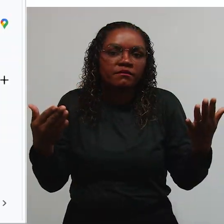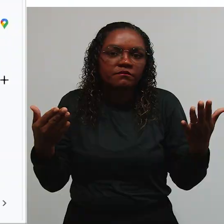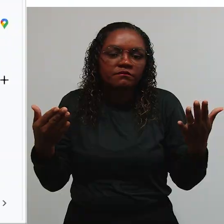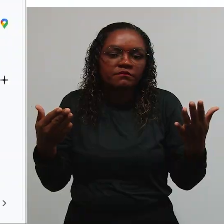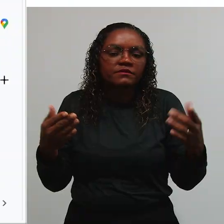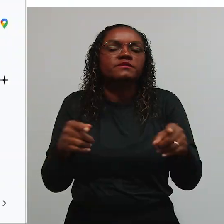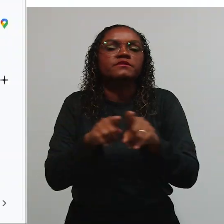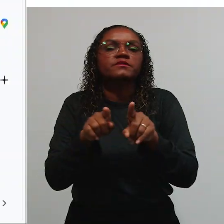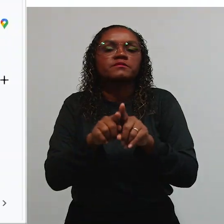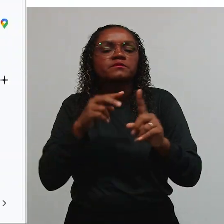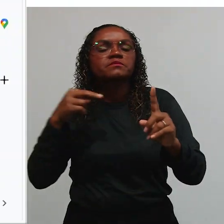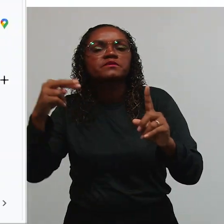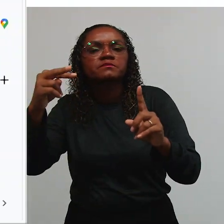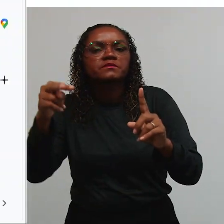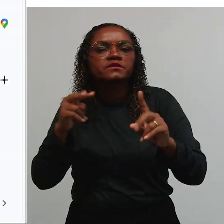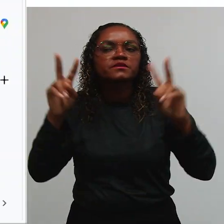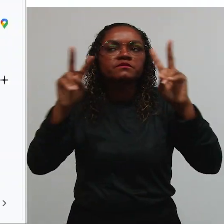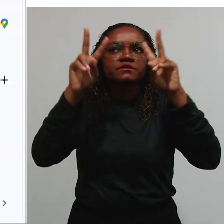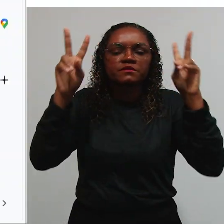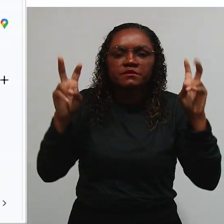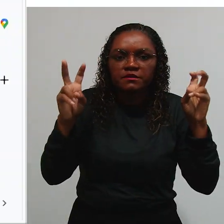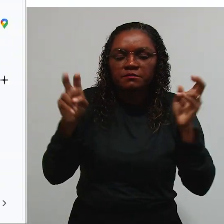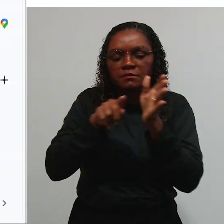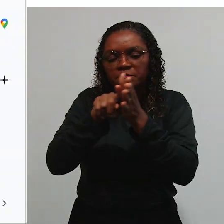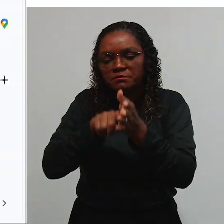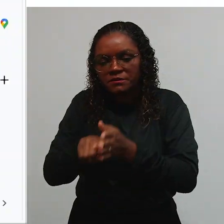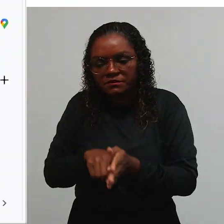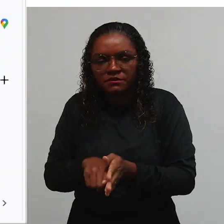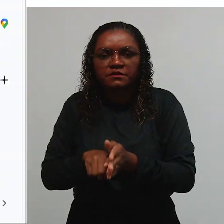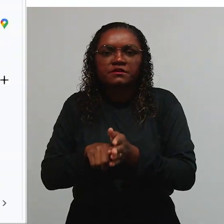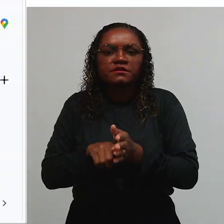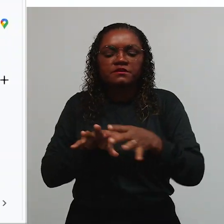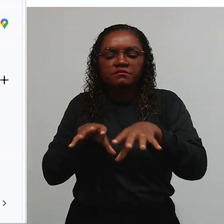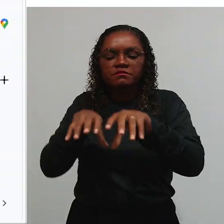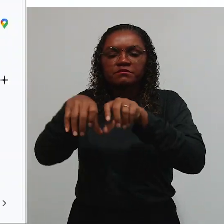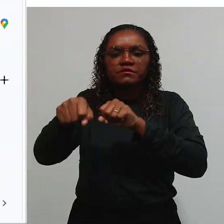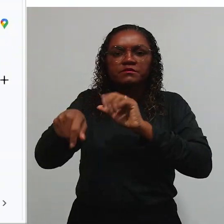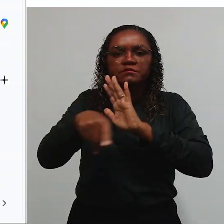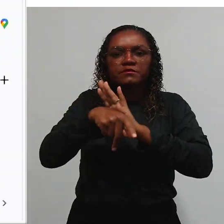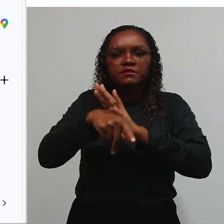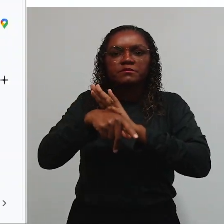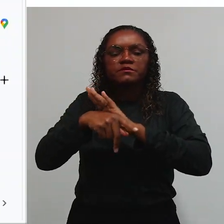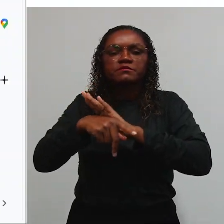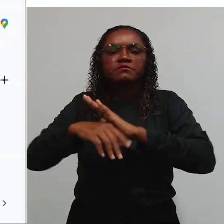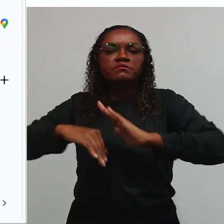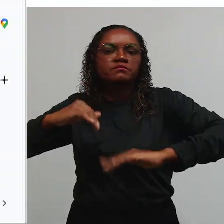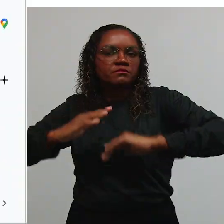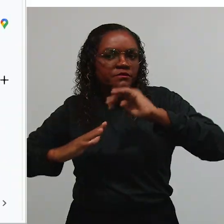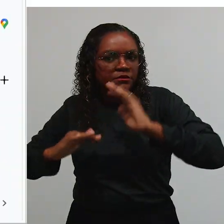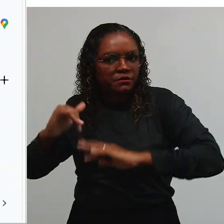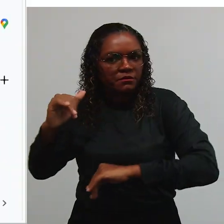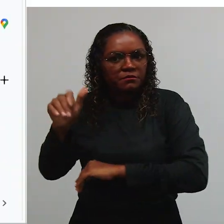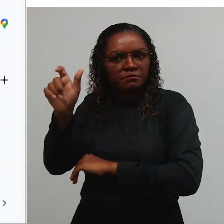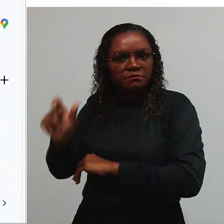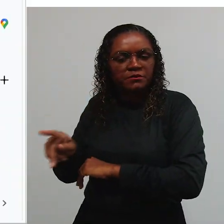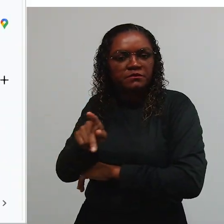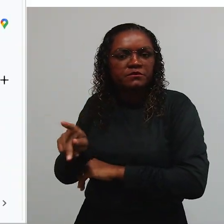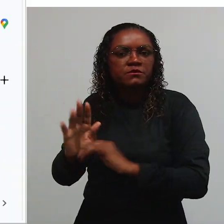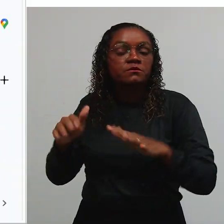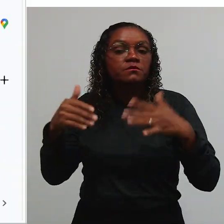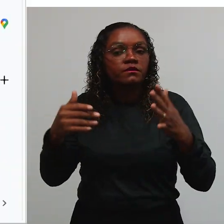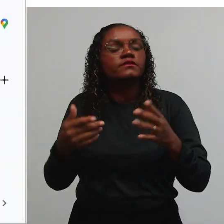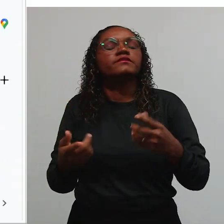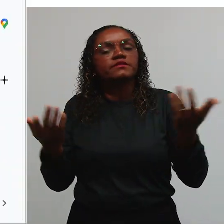né? Qual que é a perspectiva dele sobre pesquisa e sobre formação de professor? Então, você tem que voltar ao objetivo